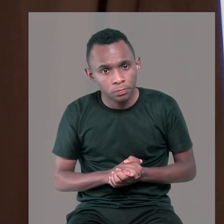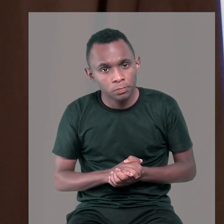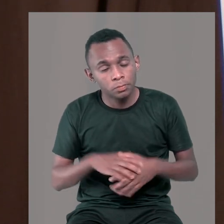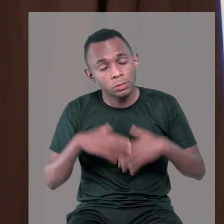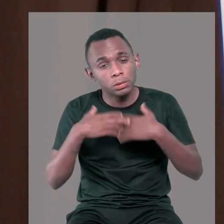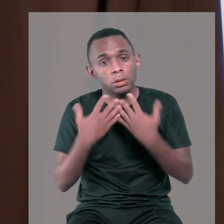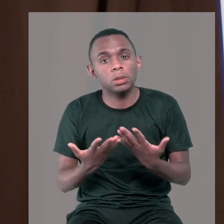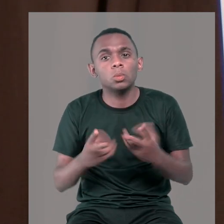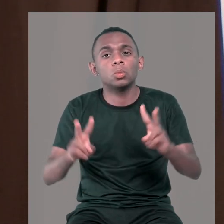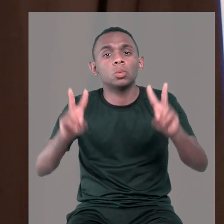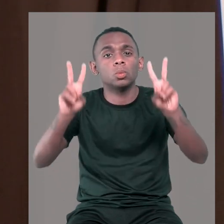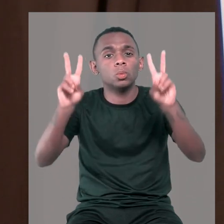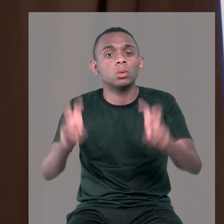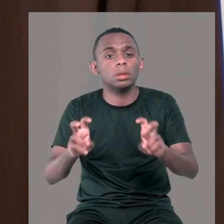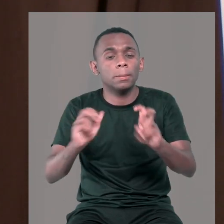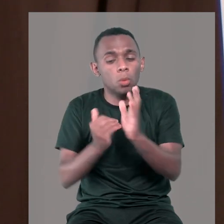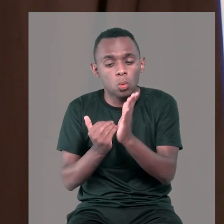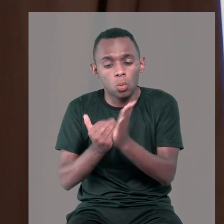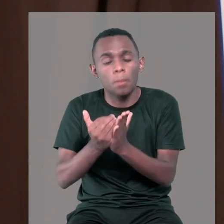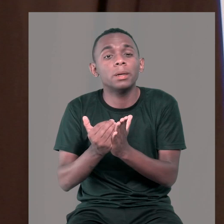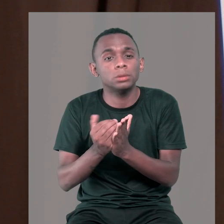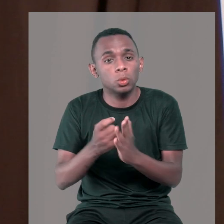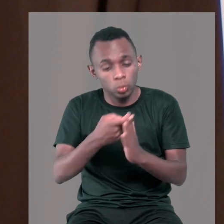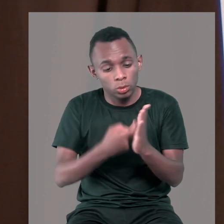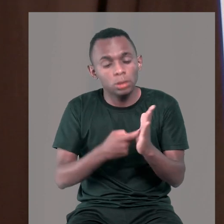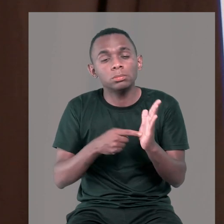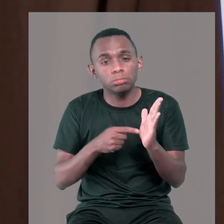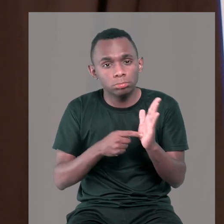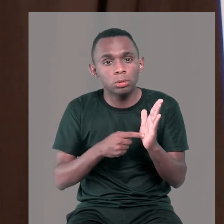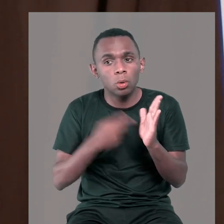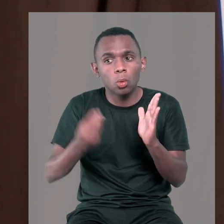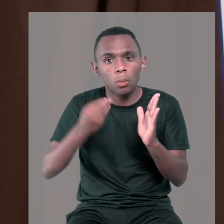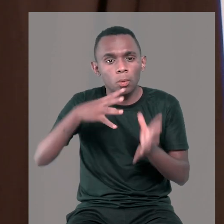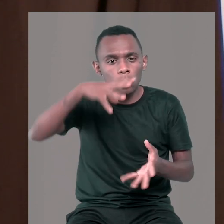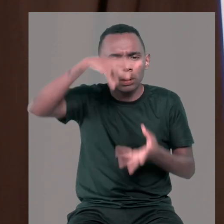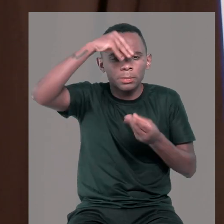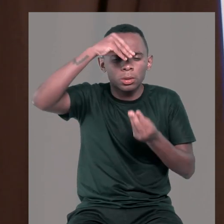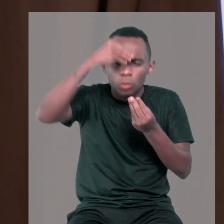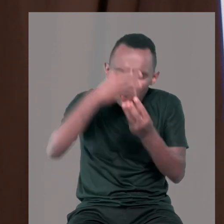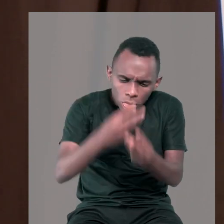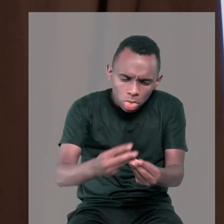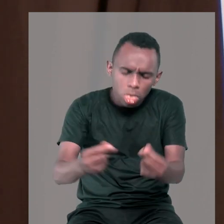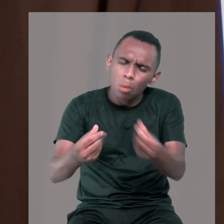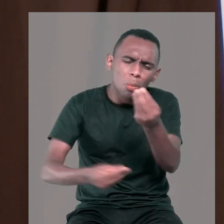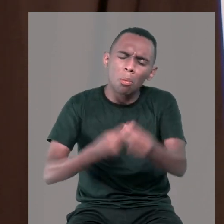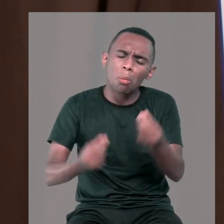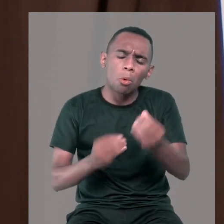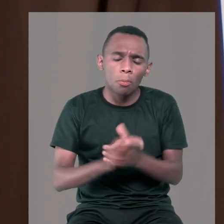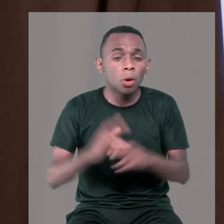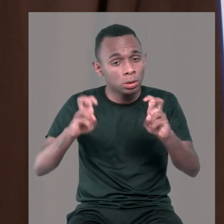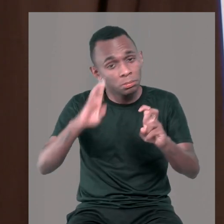Mas na escrita, não é? no preparo do texto, acabou adquirindo um